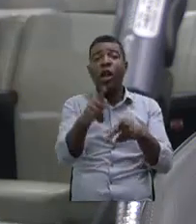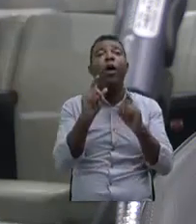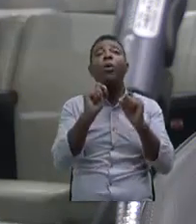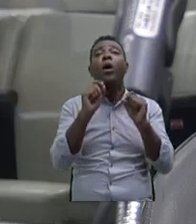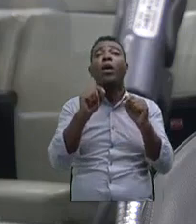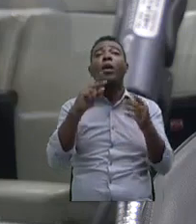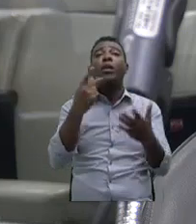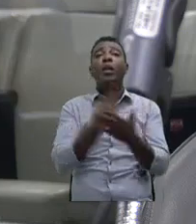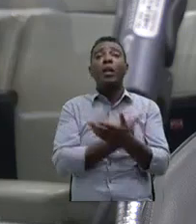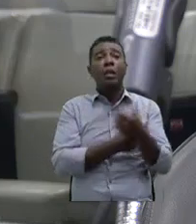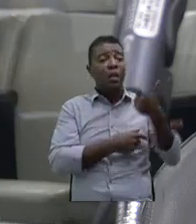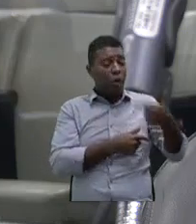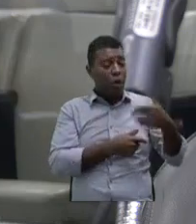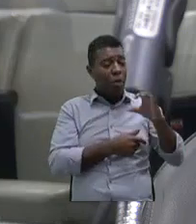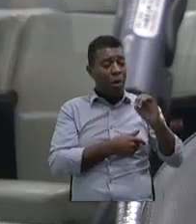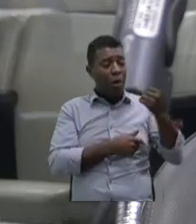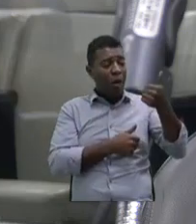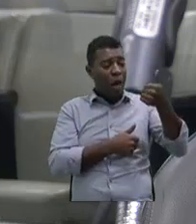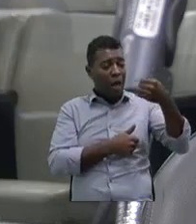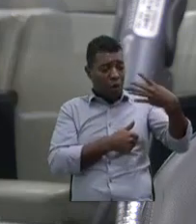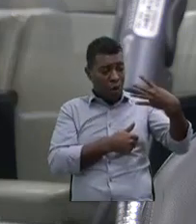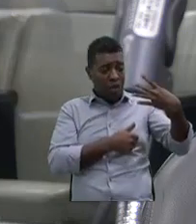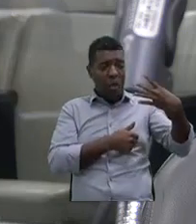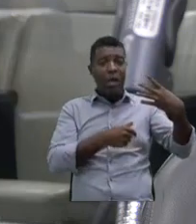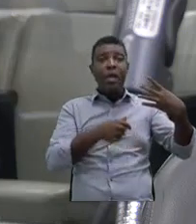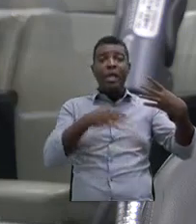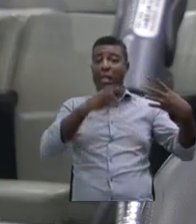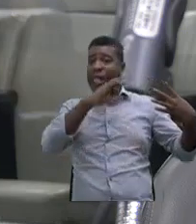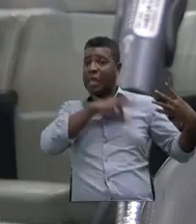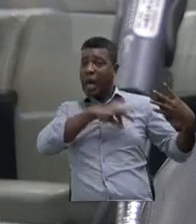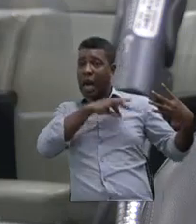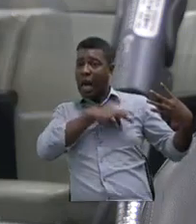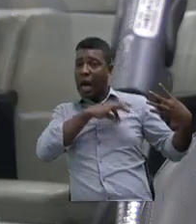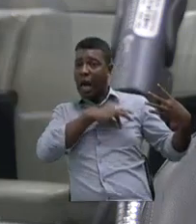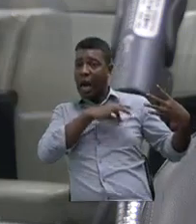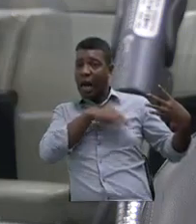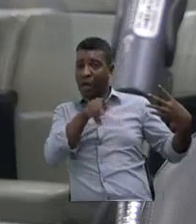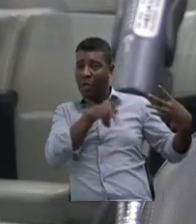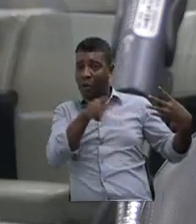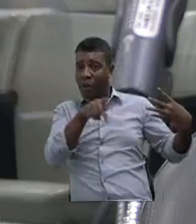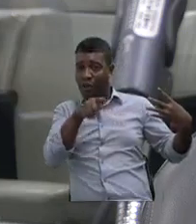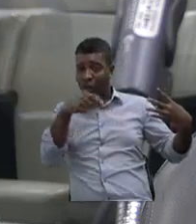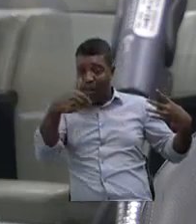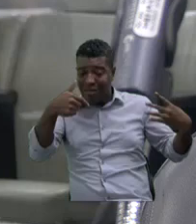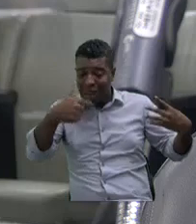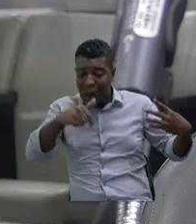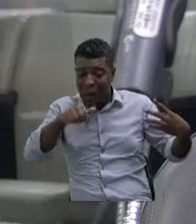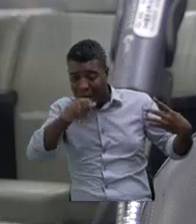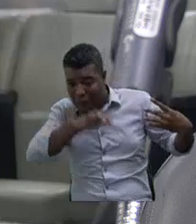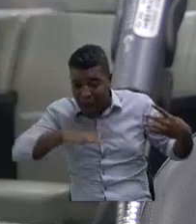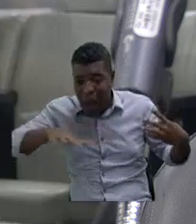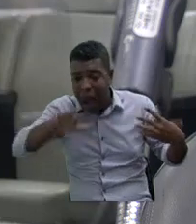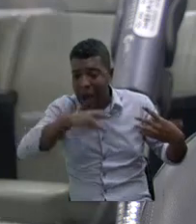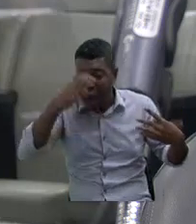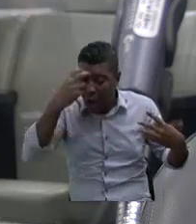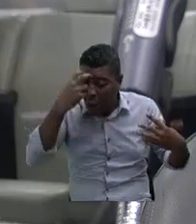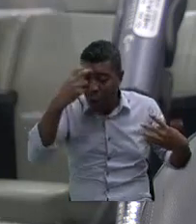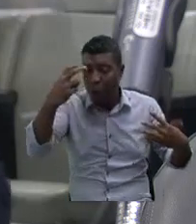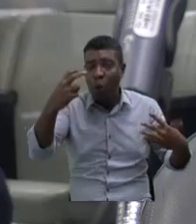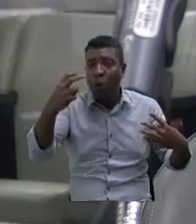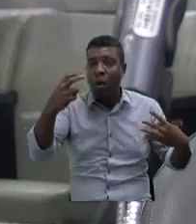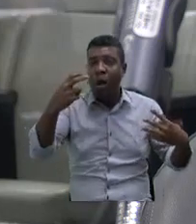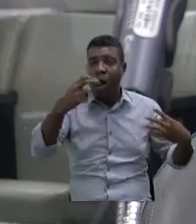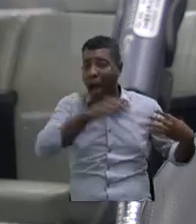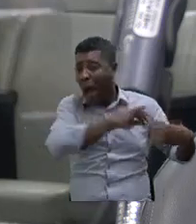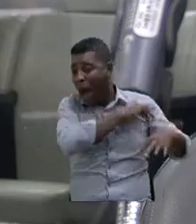desde 2014, que o salário de professores que atuam na cultura, que fazem da vida ali